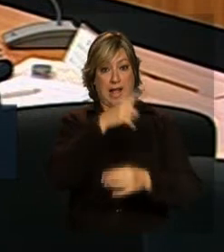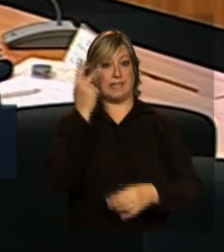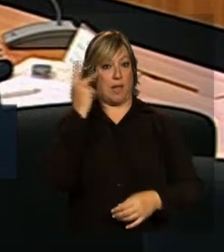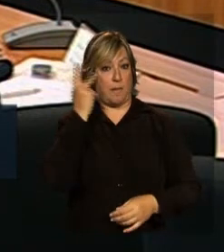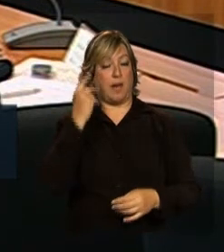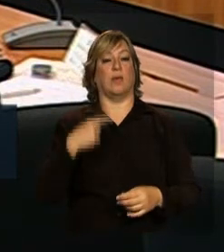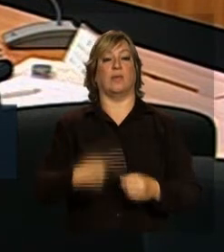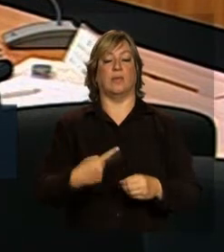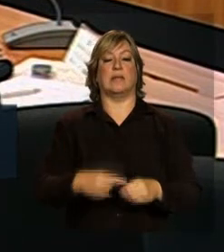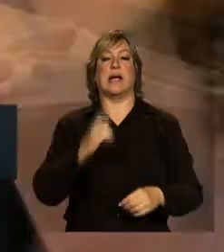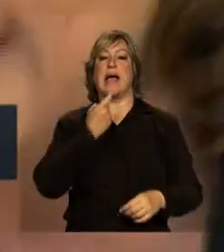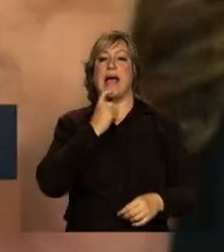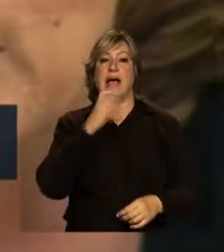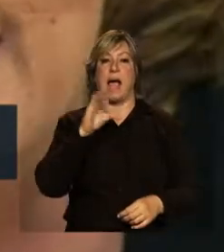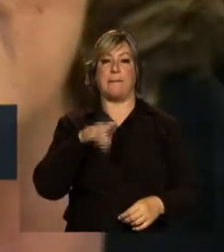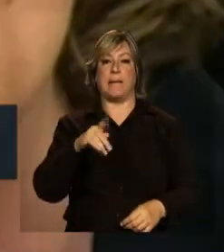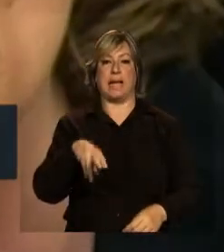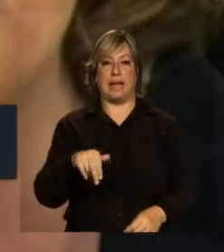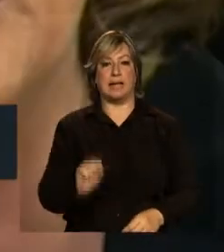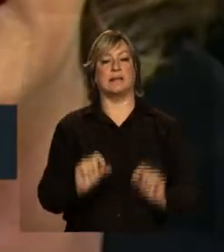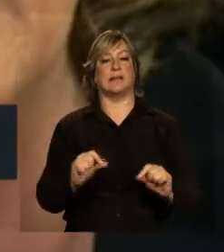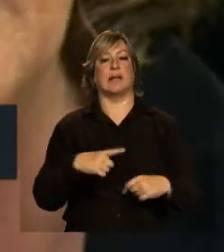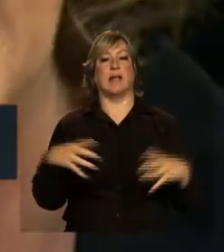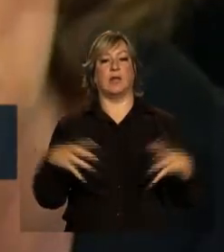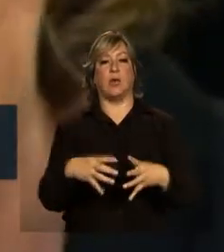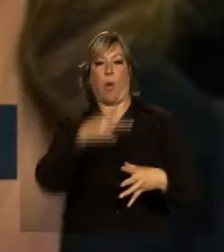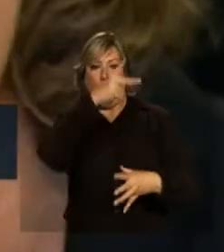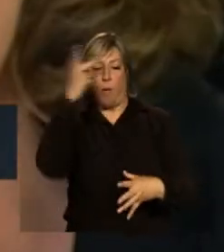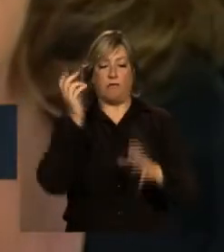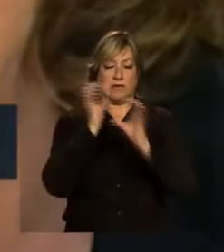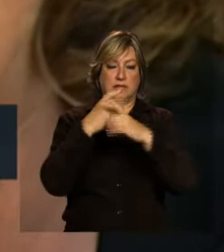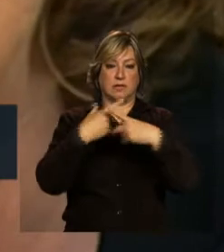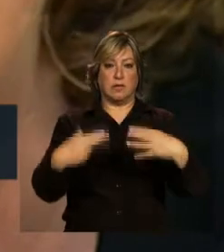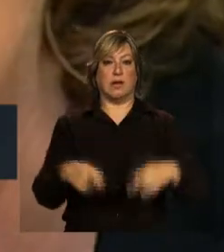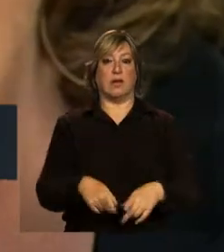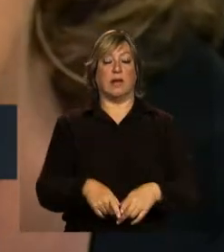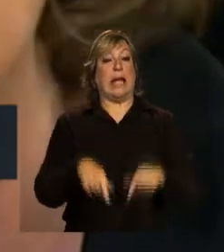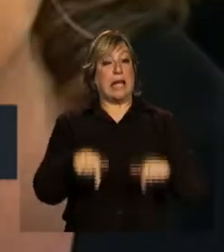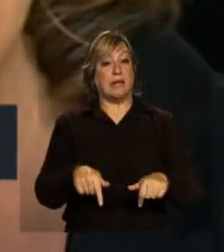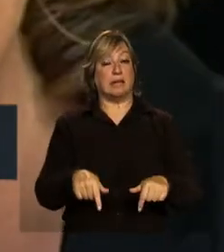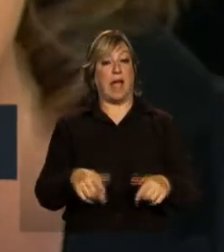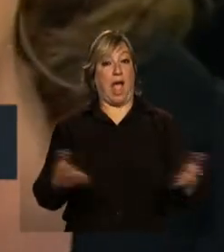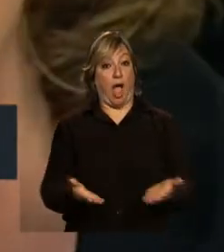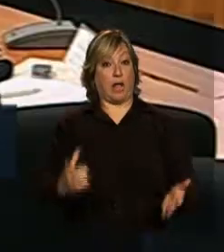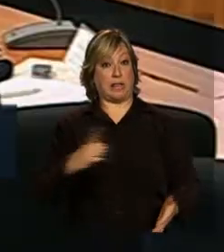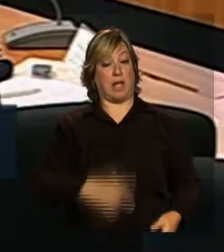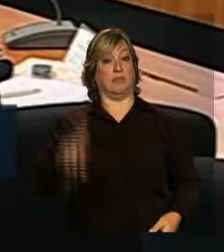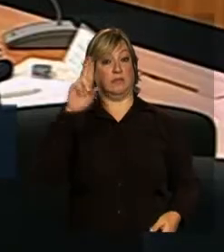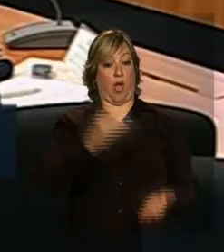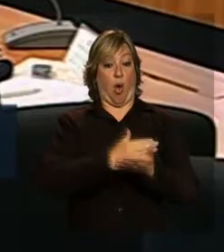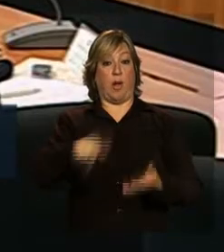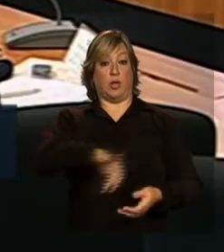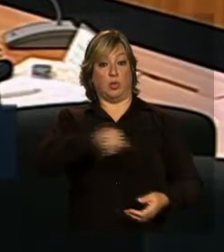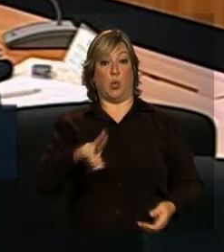em termos de produção tecnológica na comunidade científica em geral, ele agora assume uma missão, a partir de